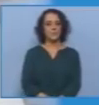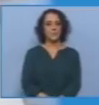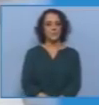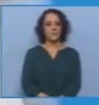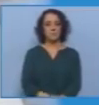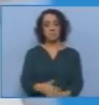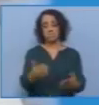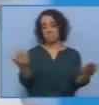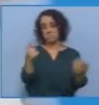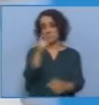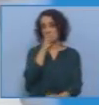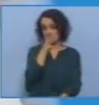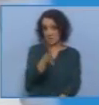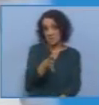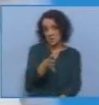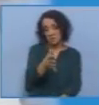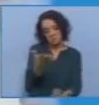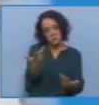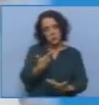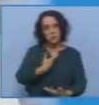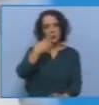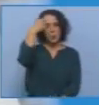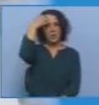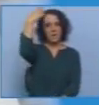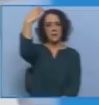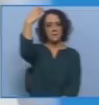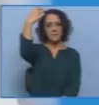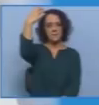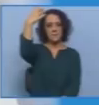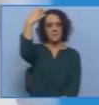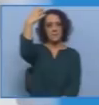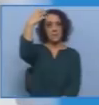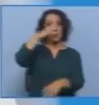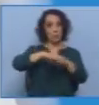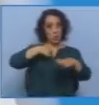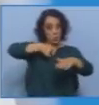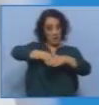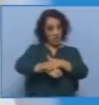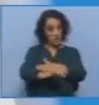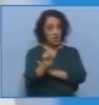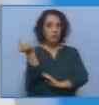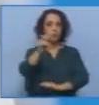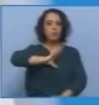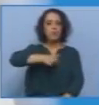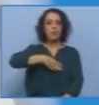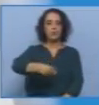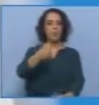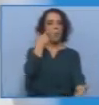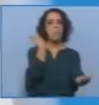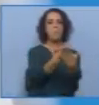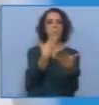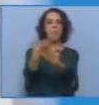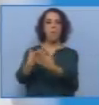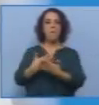É como dizes. Sou rei. Para isso nasci e vim ao mundo, a fim de dar testemunho da